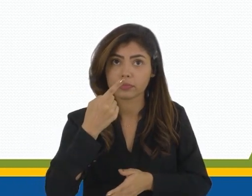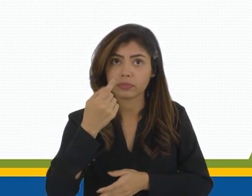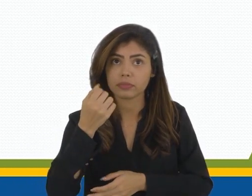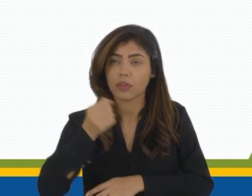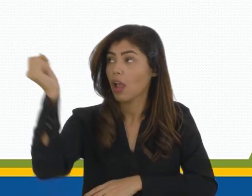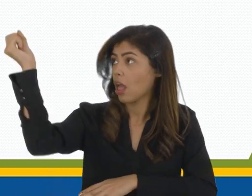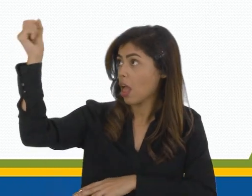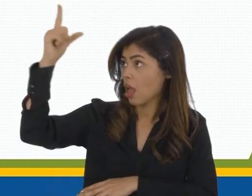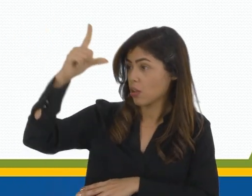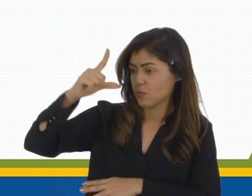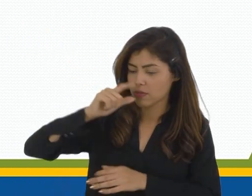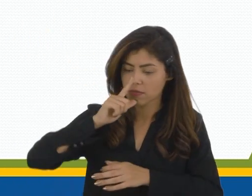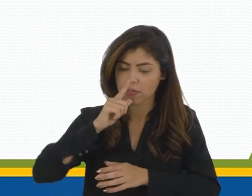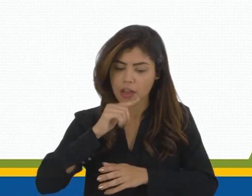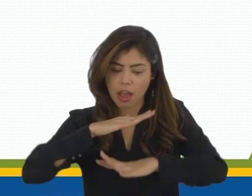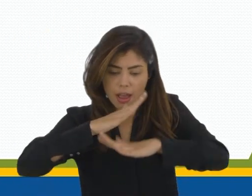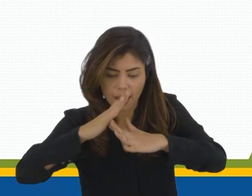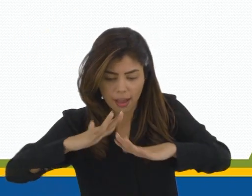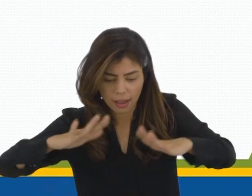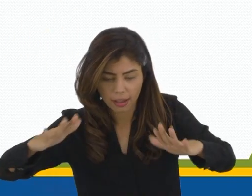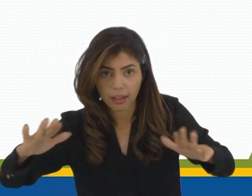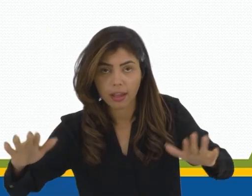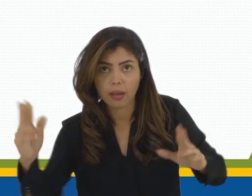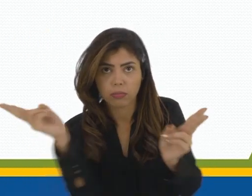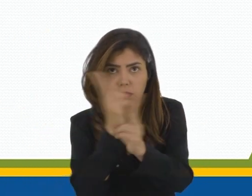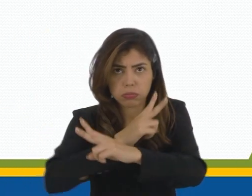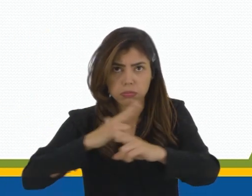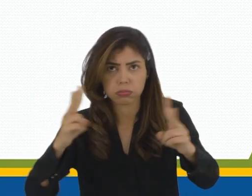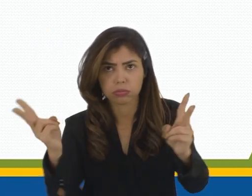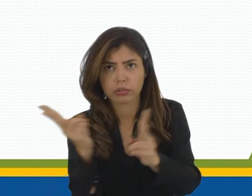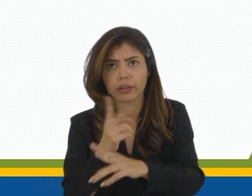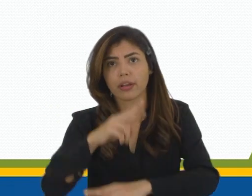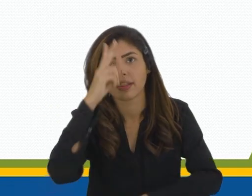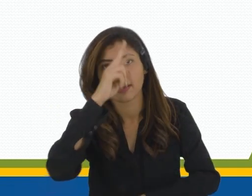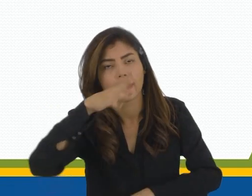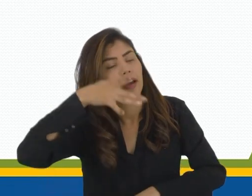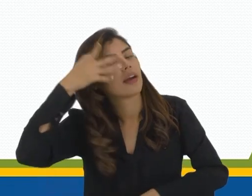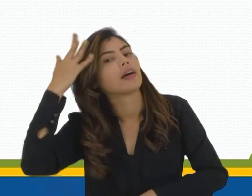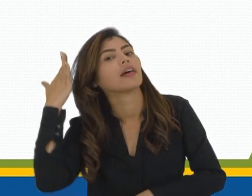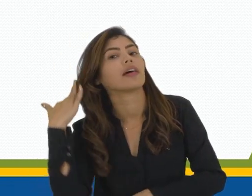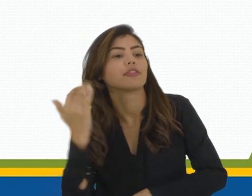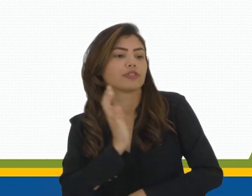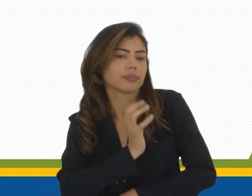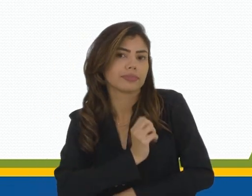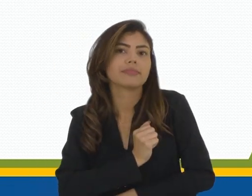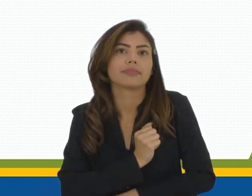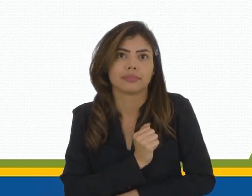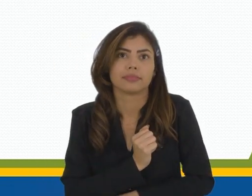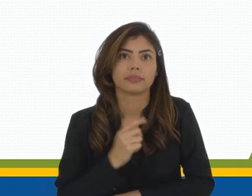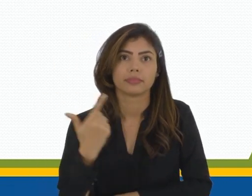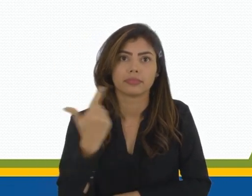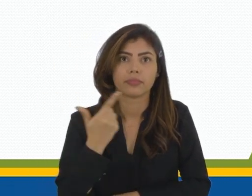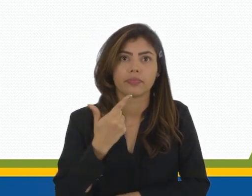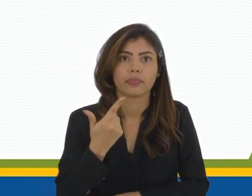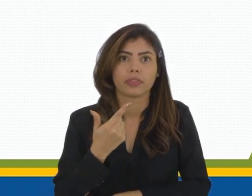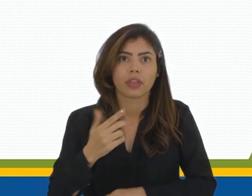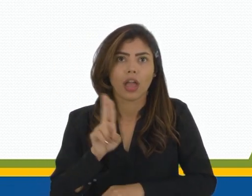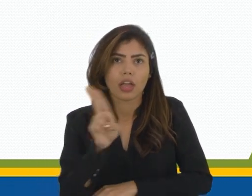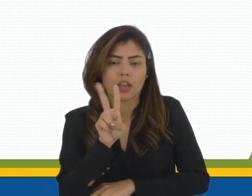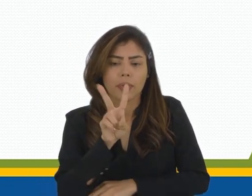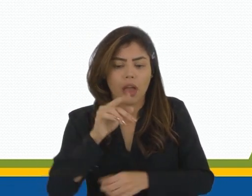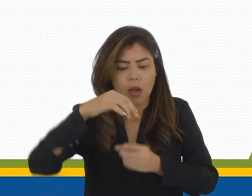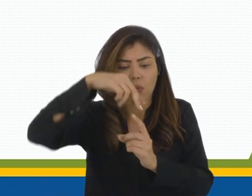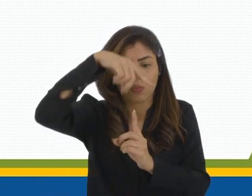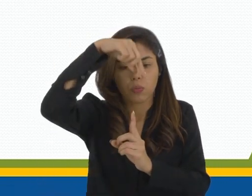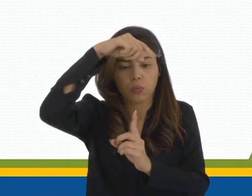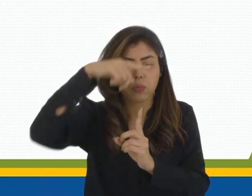reflexo da luz nas águas, onduladas pelos ventos, lembrava-lhe os cabelos de seu amado. Número 2. A chama da